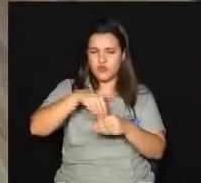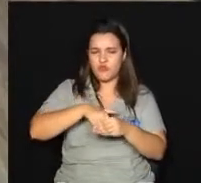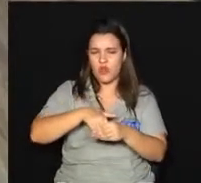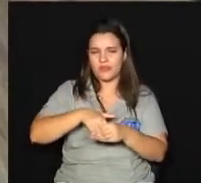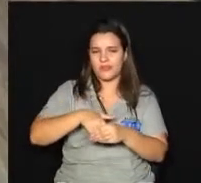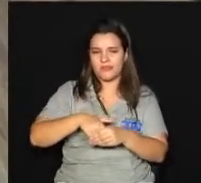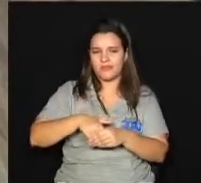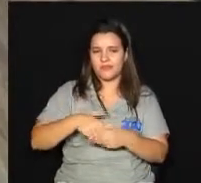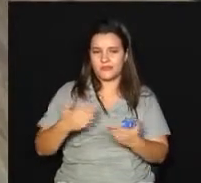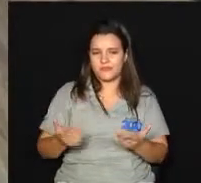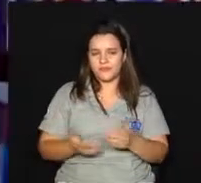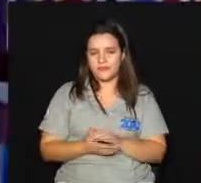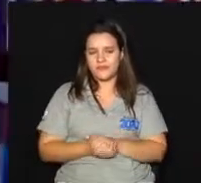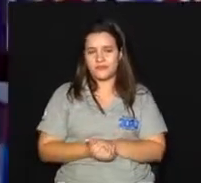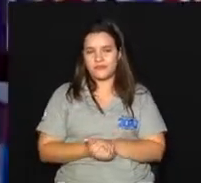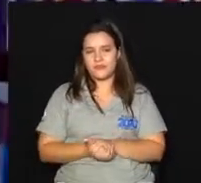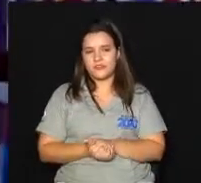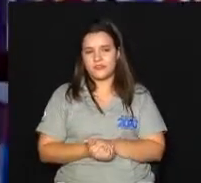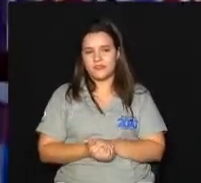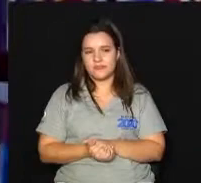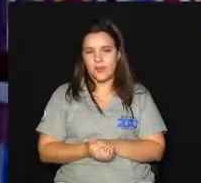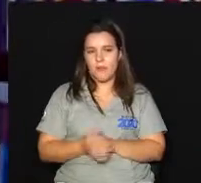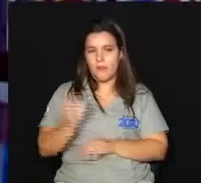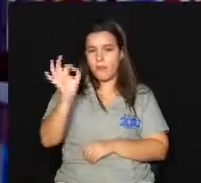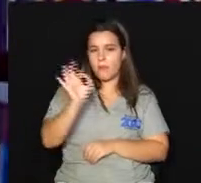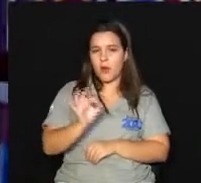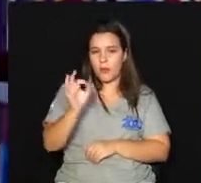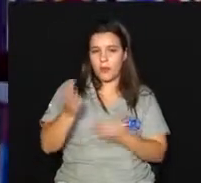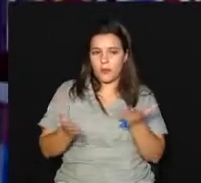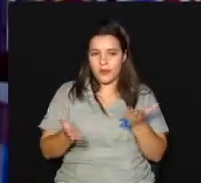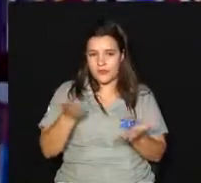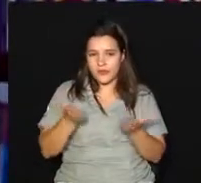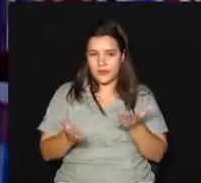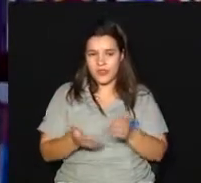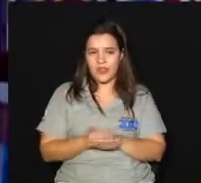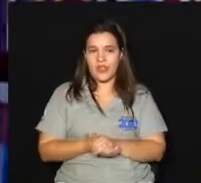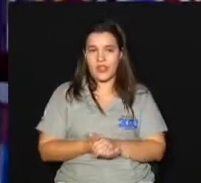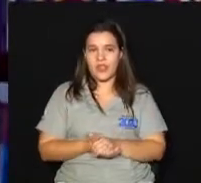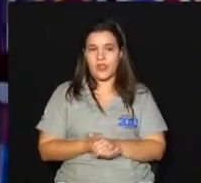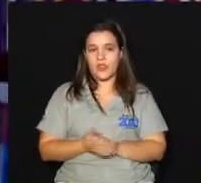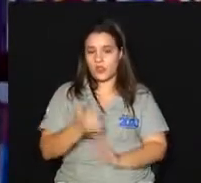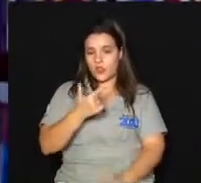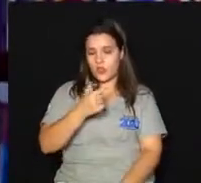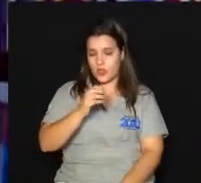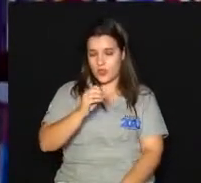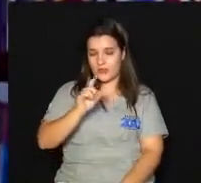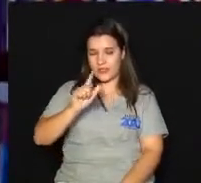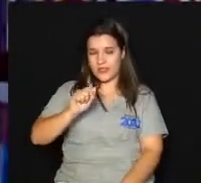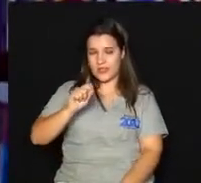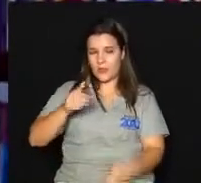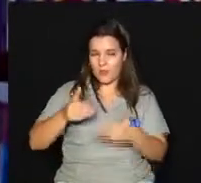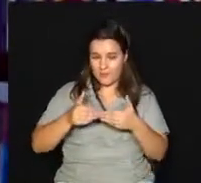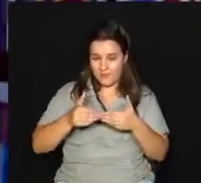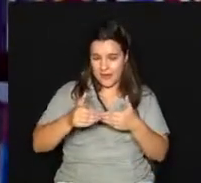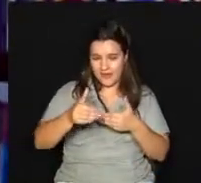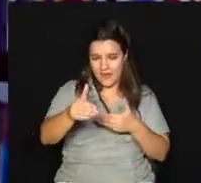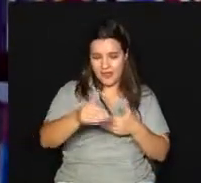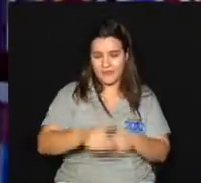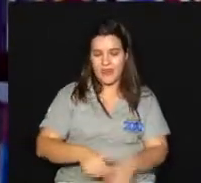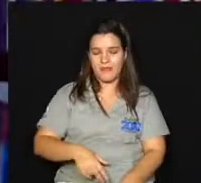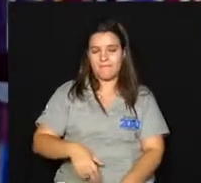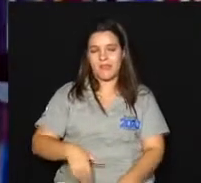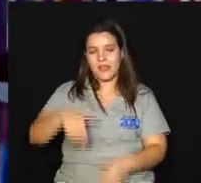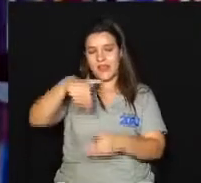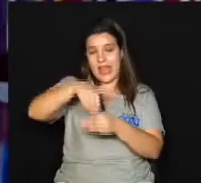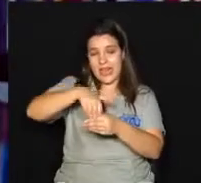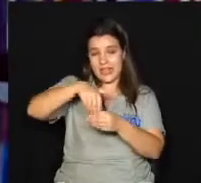abordar. O voto proporcional agora, a partir de 2017, no caso de eleição municipal